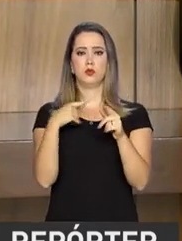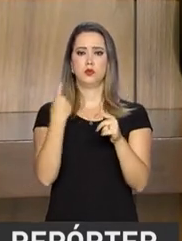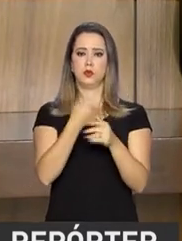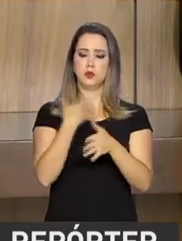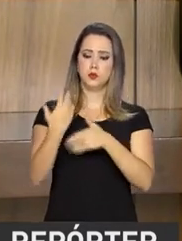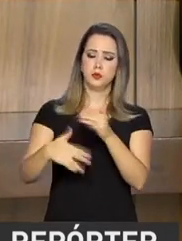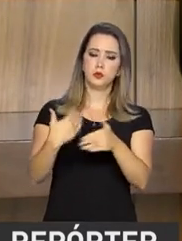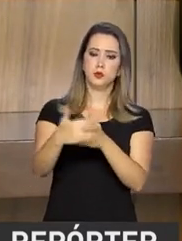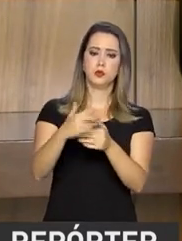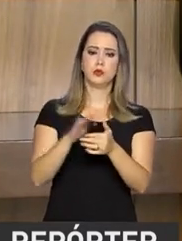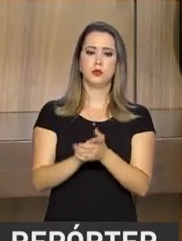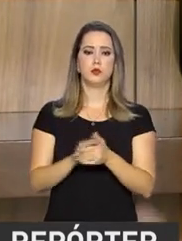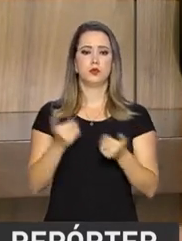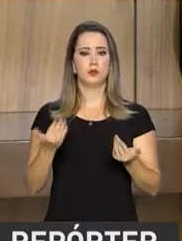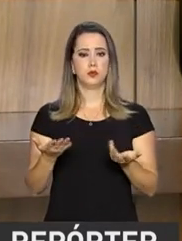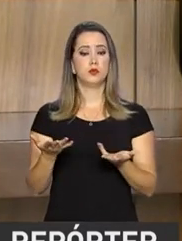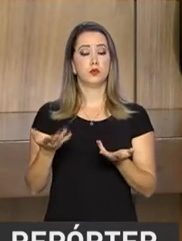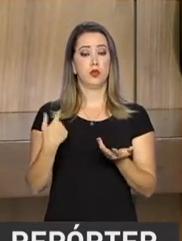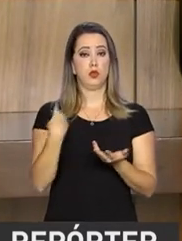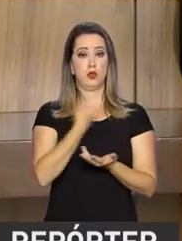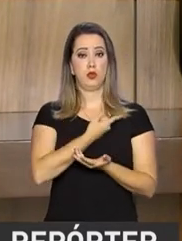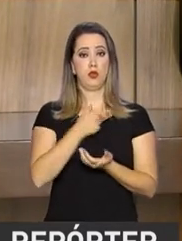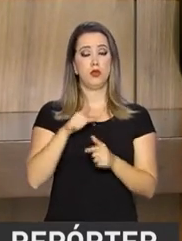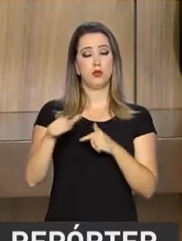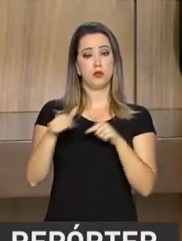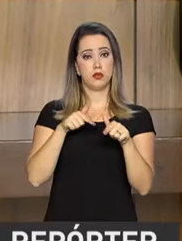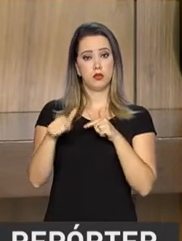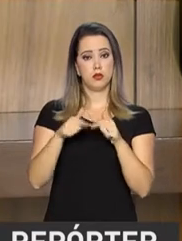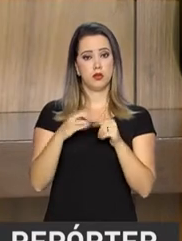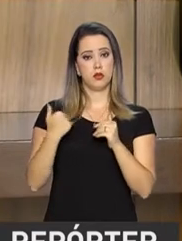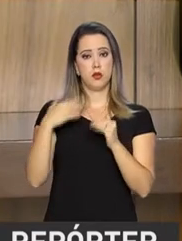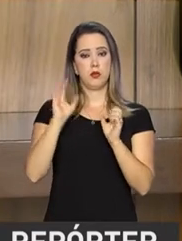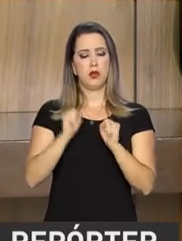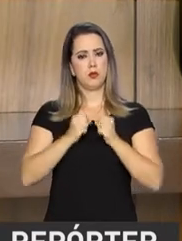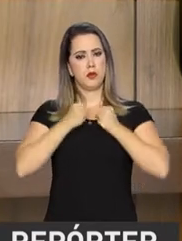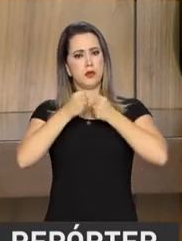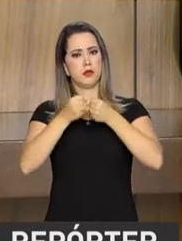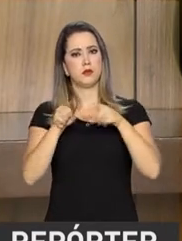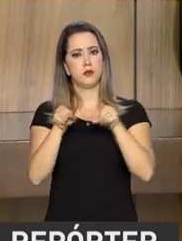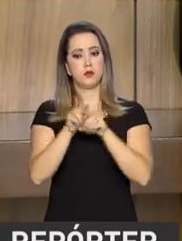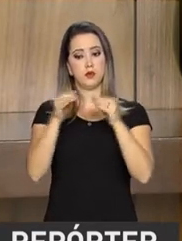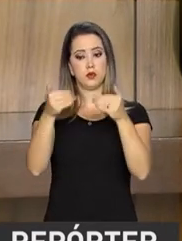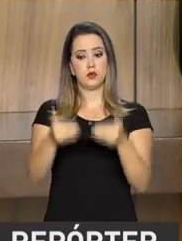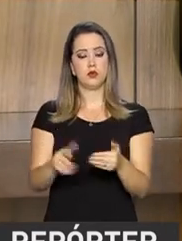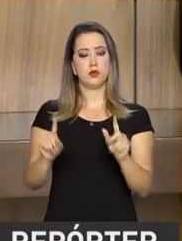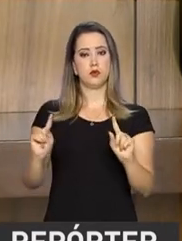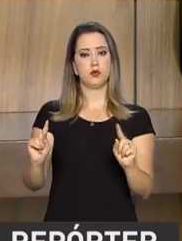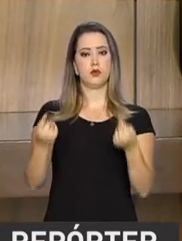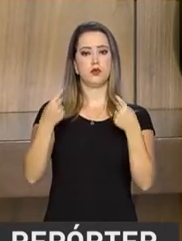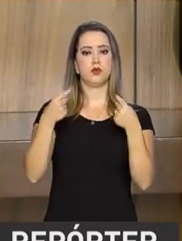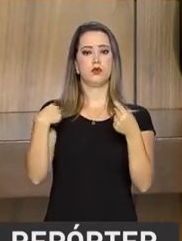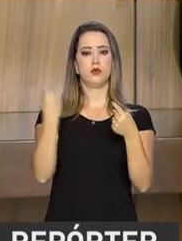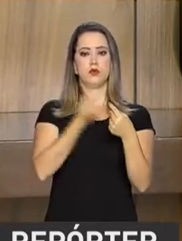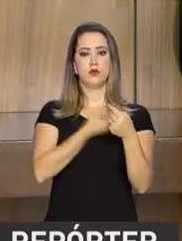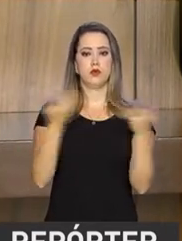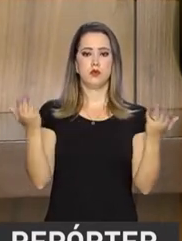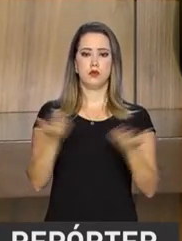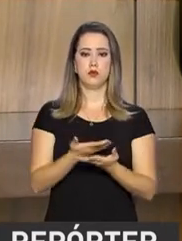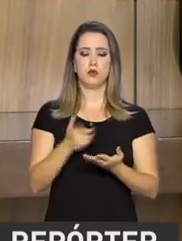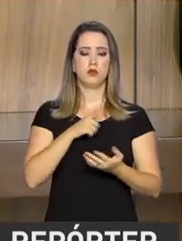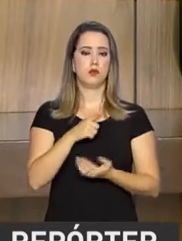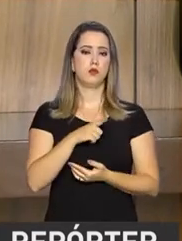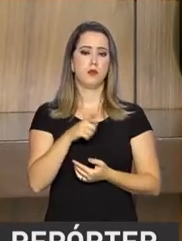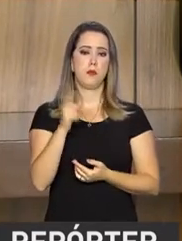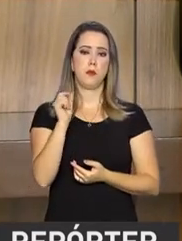nós desenvolvemos adquirimos uma condição pouco mais robusta de fazer frente aos desafios e os que nós hoje temos